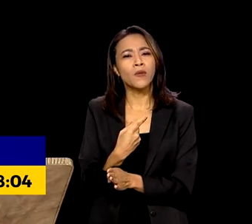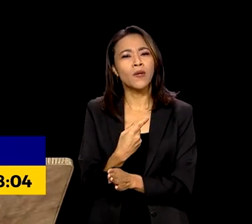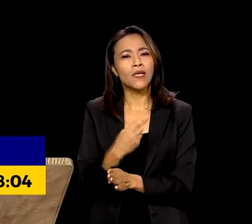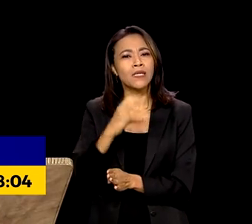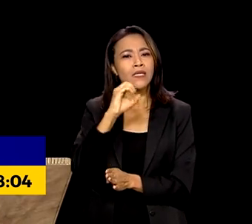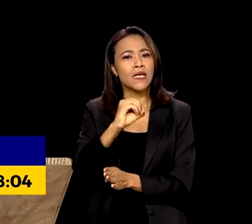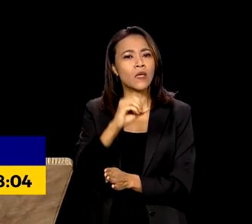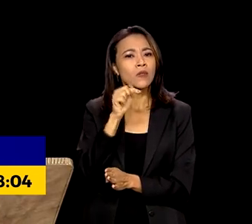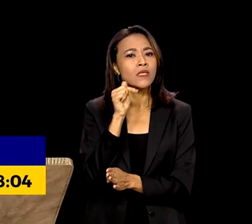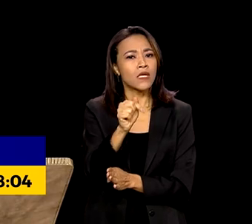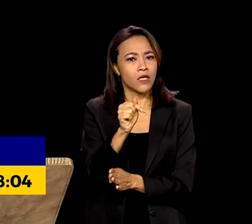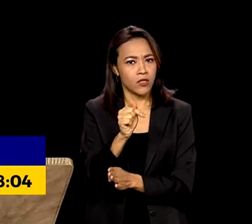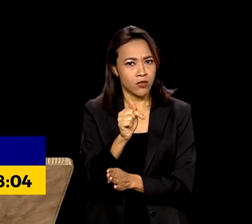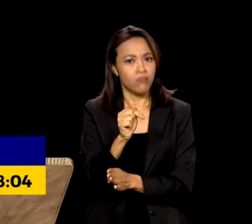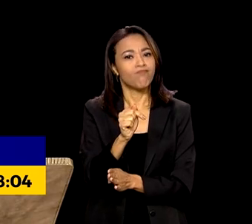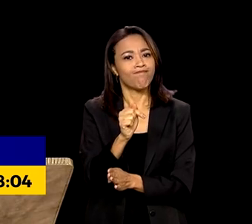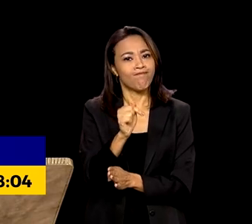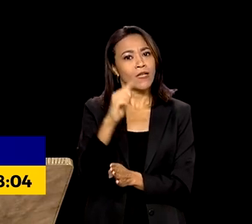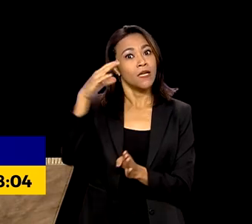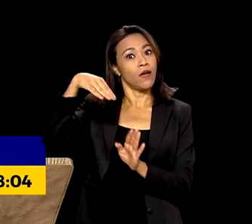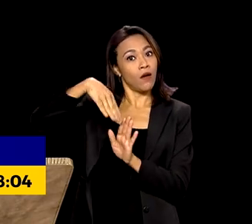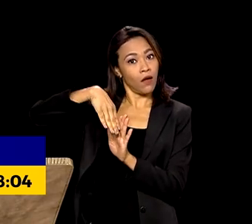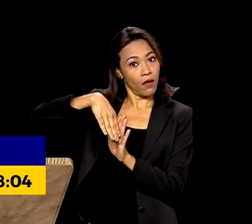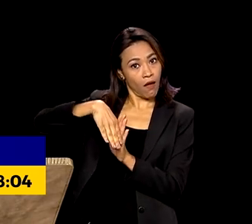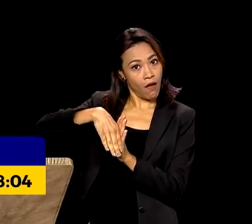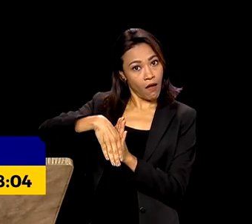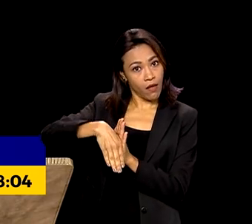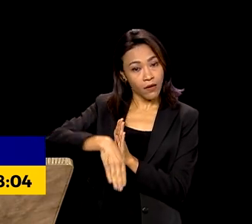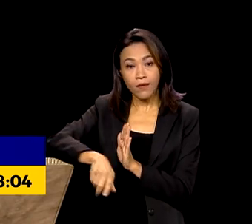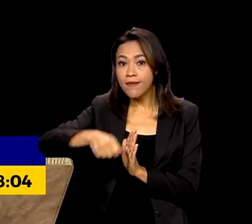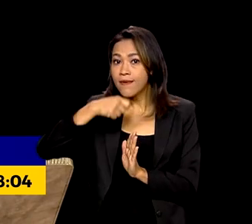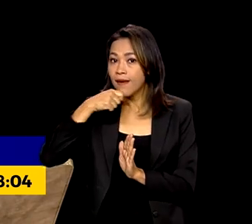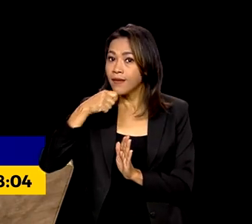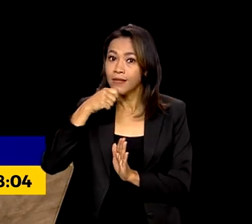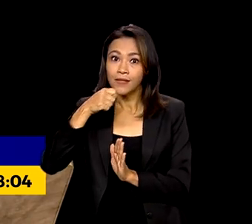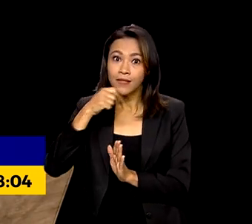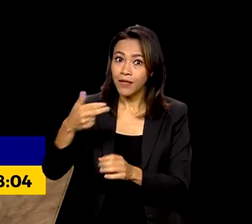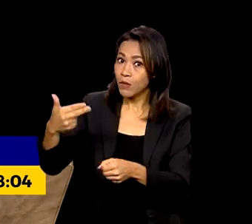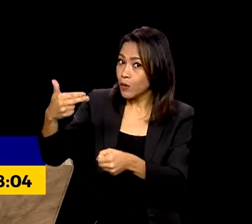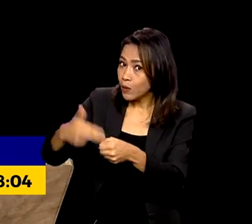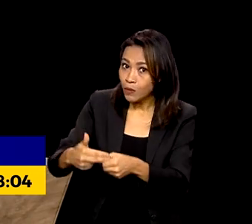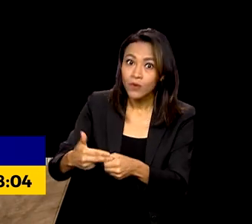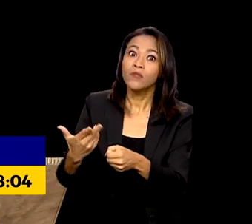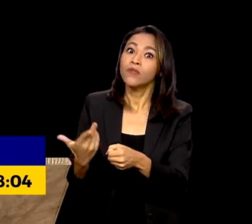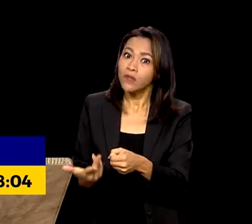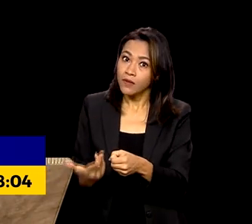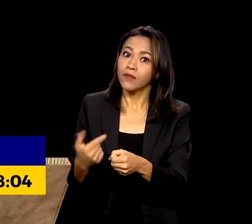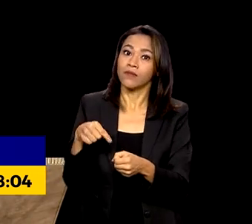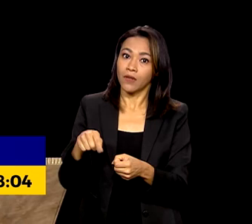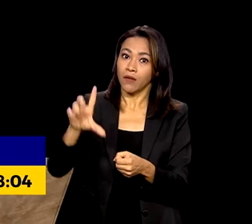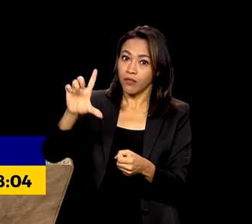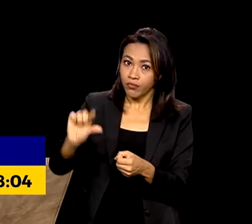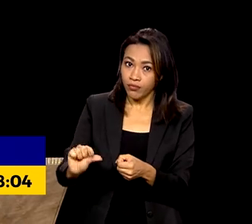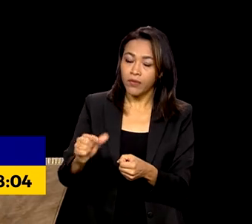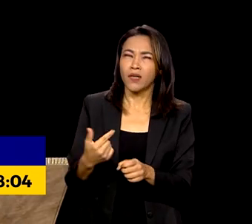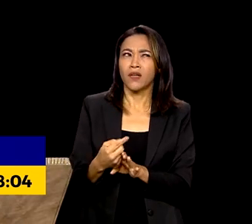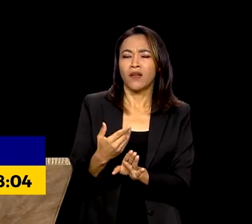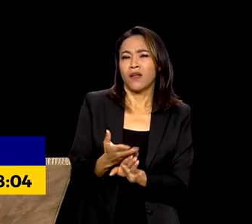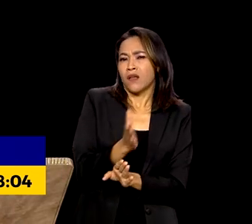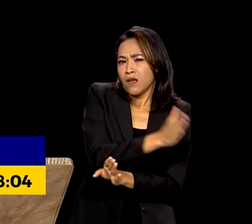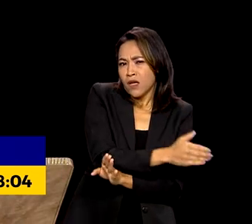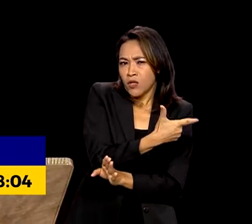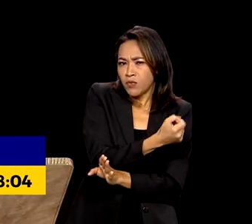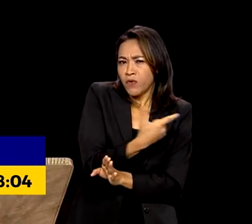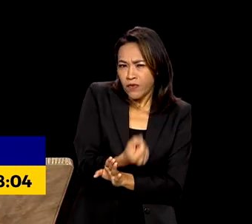4,07 e em queda, e nem entrou ainda combustível. Em 2020 era maior do